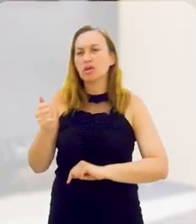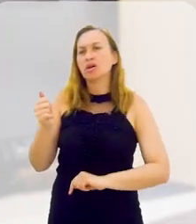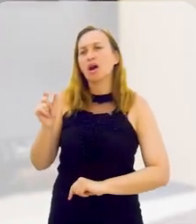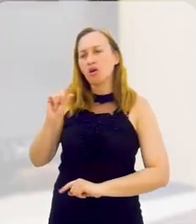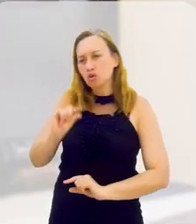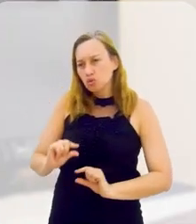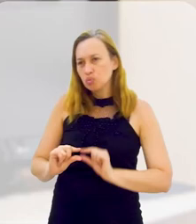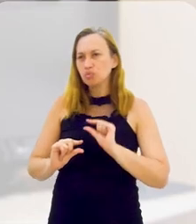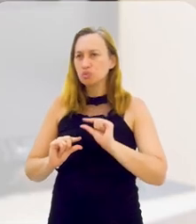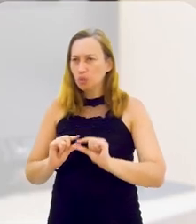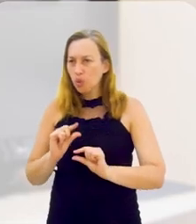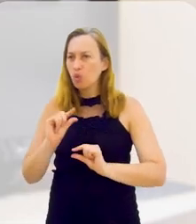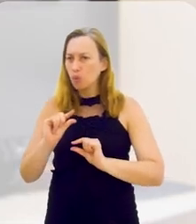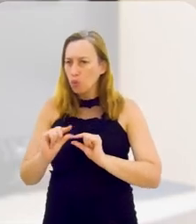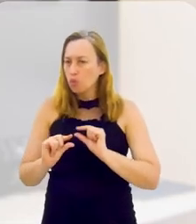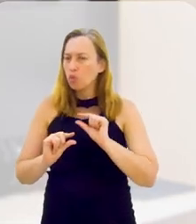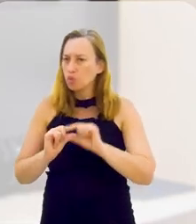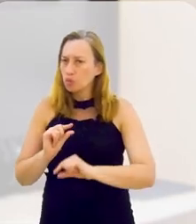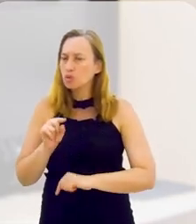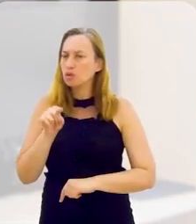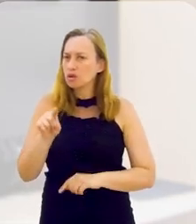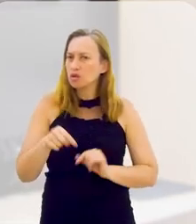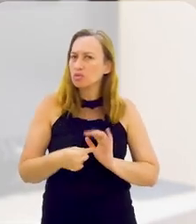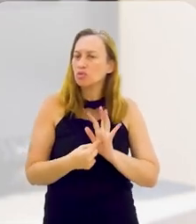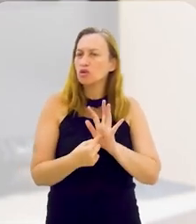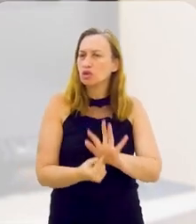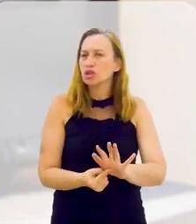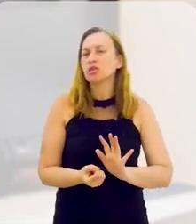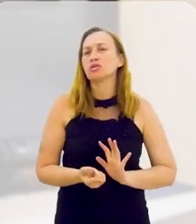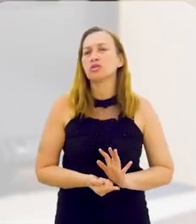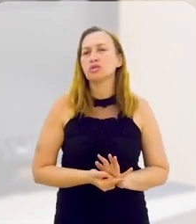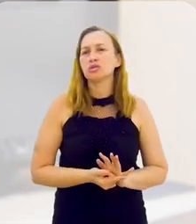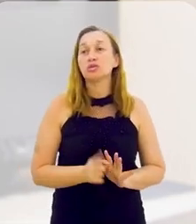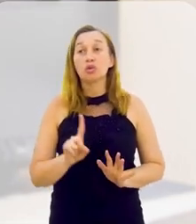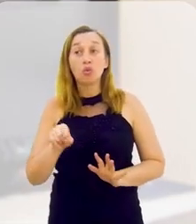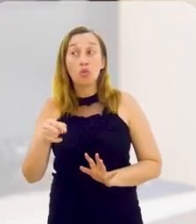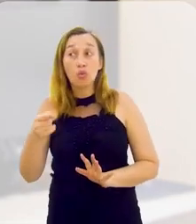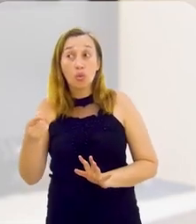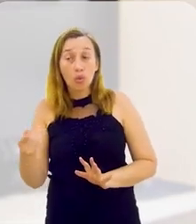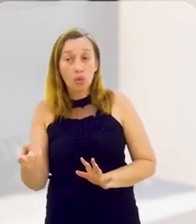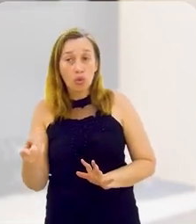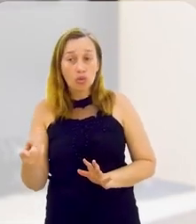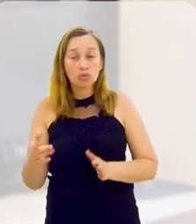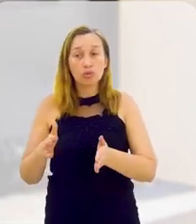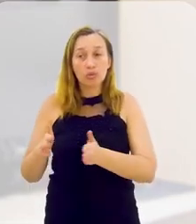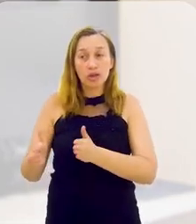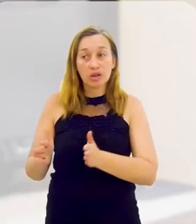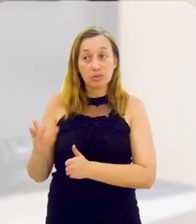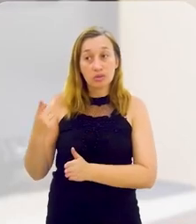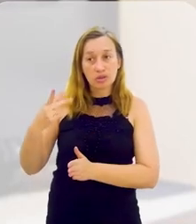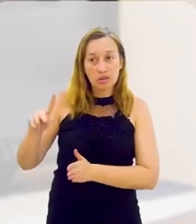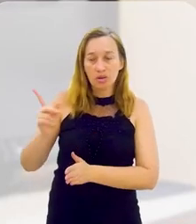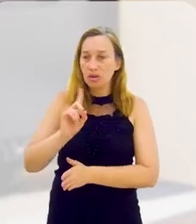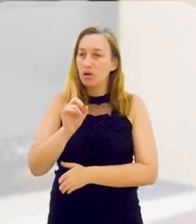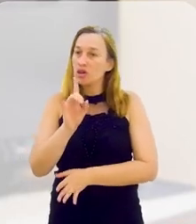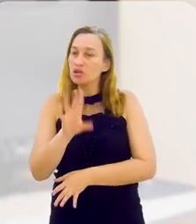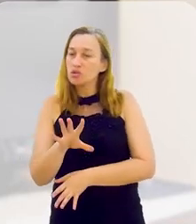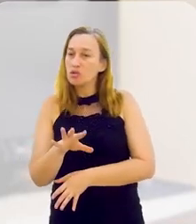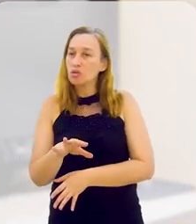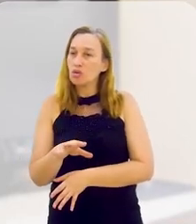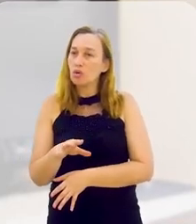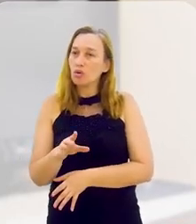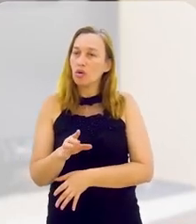aos poucos os tijolinhos ali e mostrando uma outra face sua, que